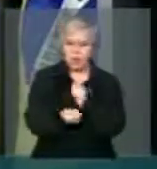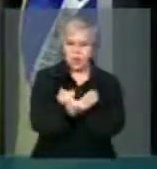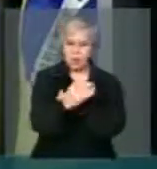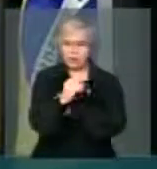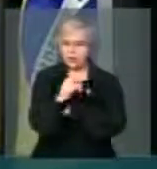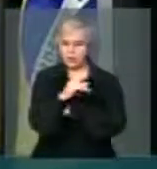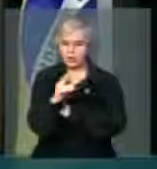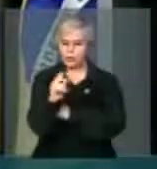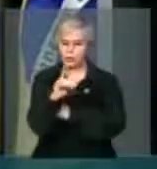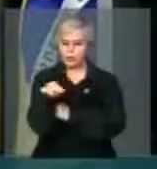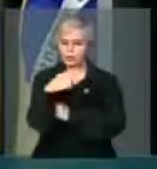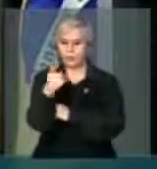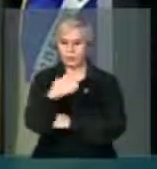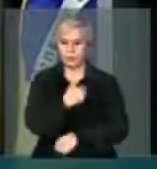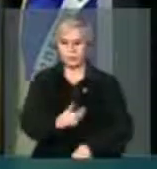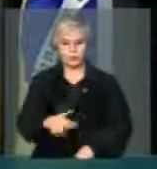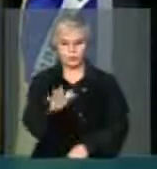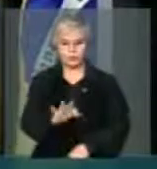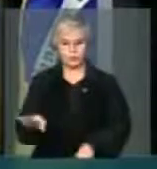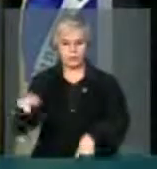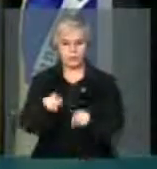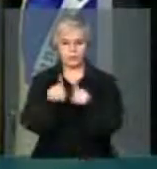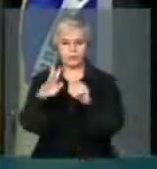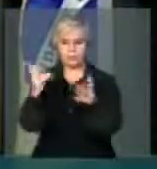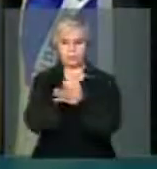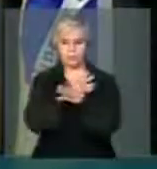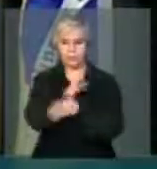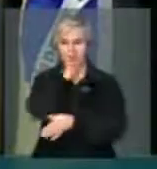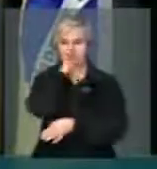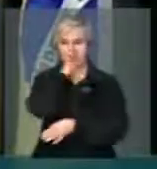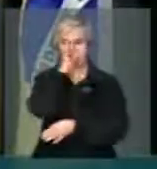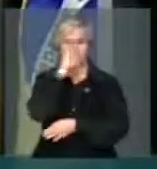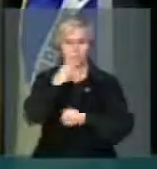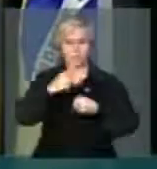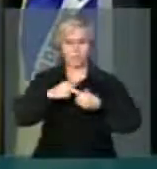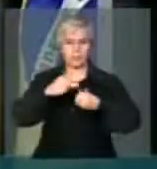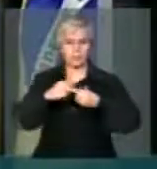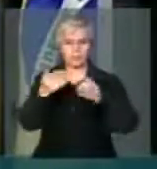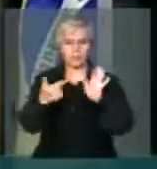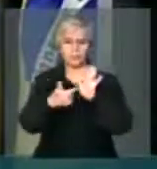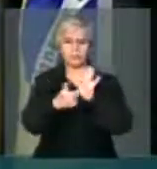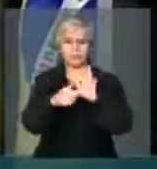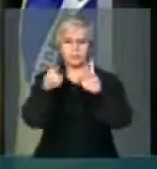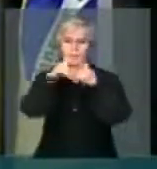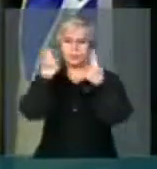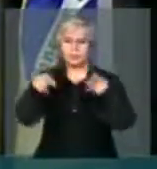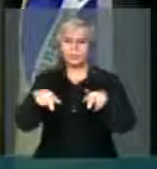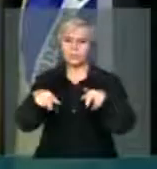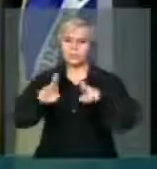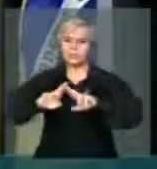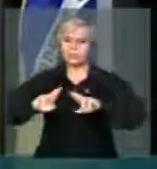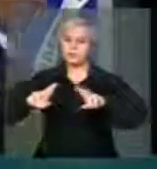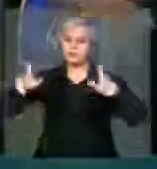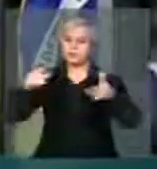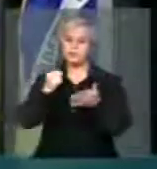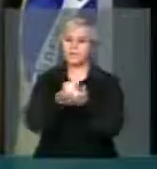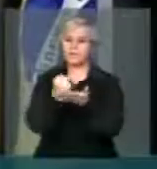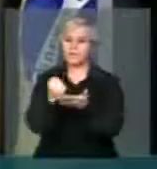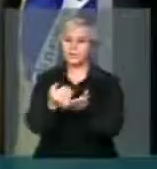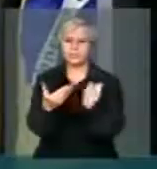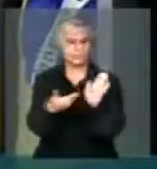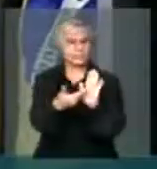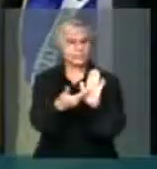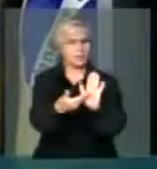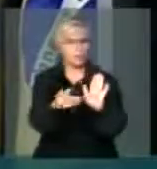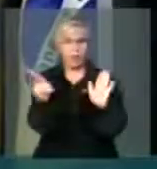no governo federal e no escândalo da Petrobras, esse famigerado regime diferenciado de